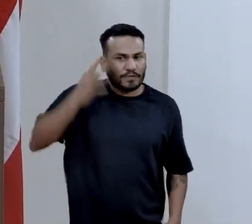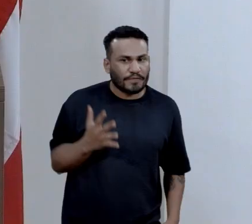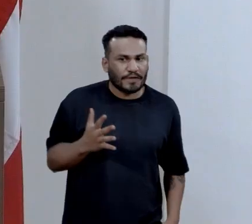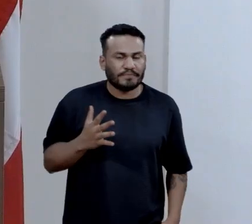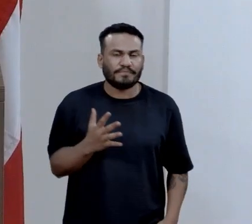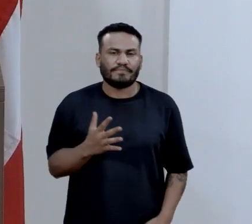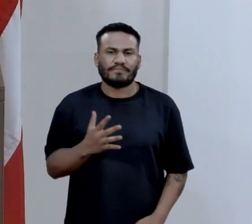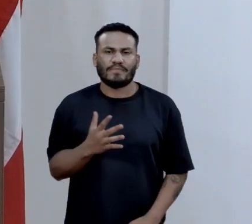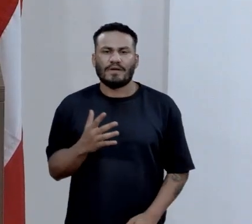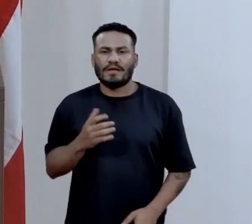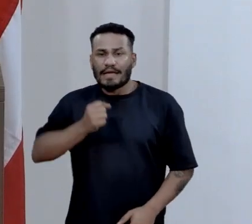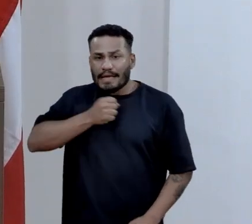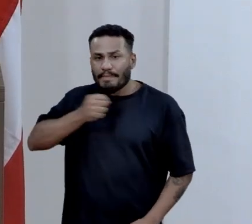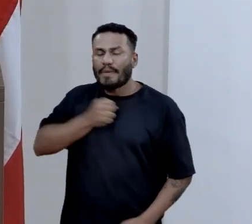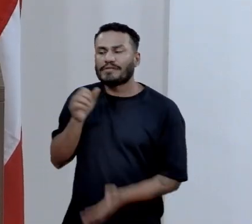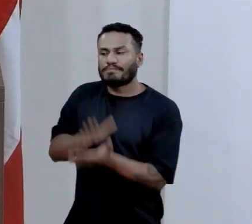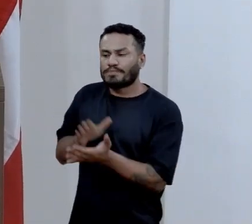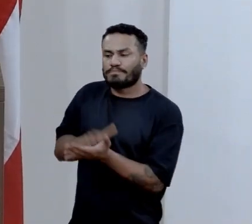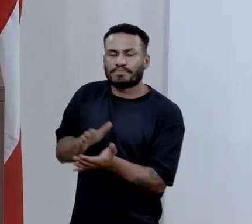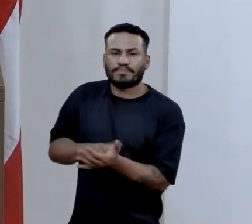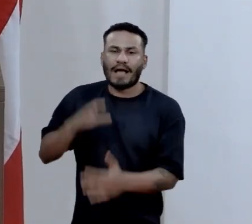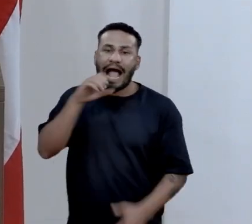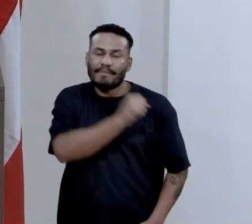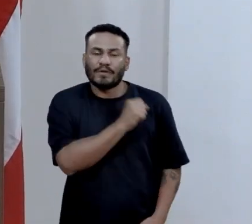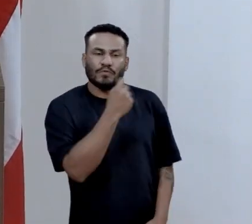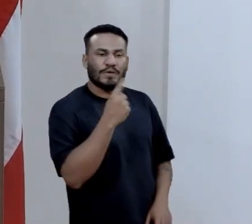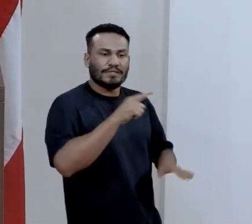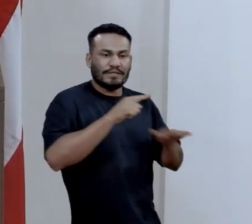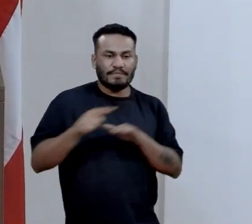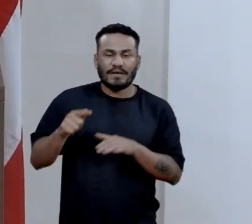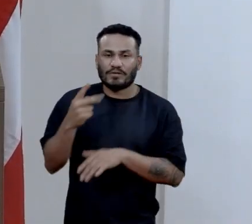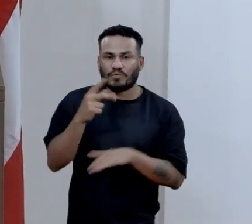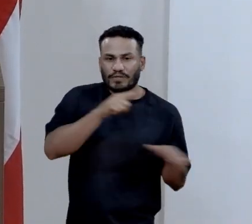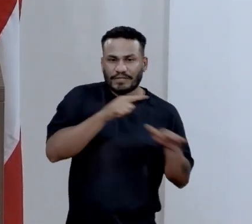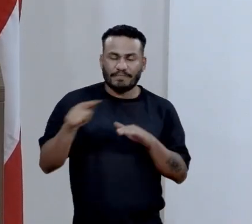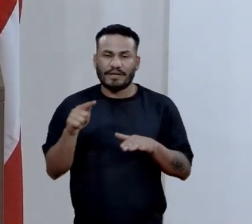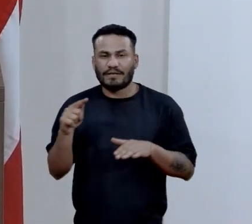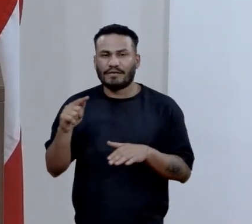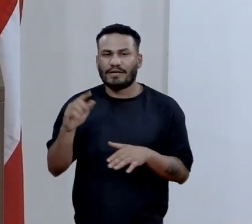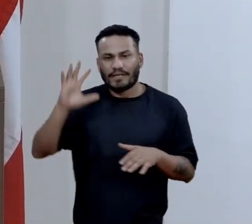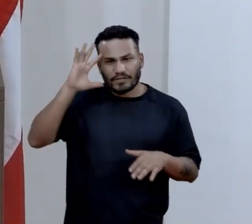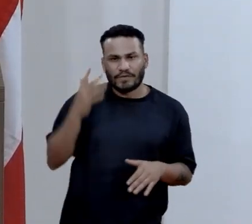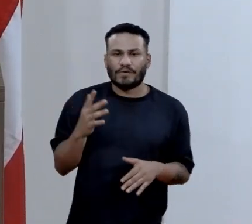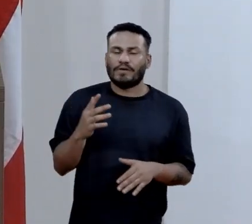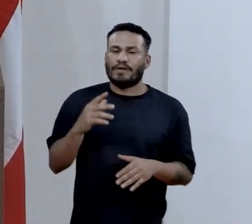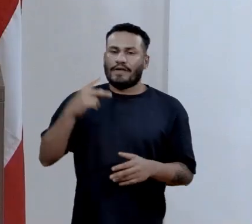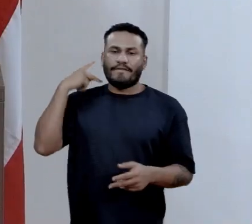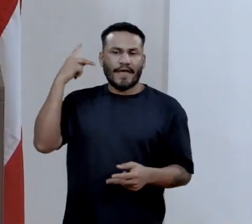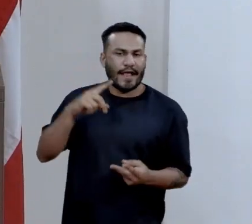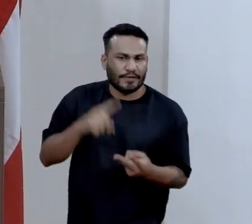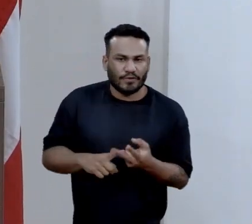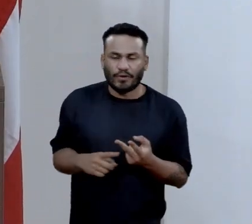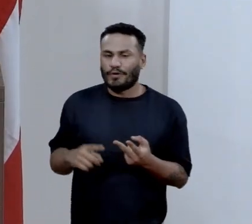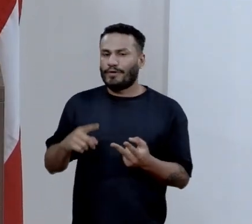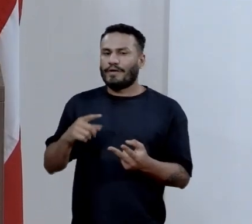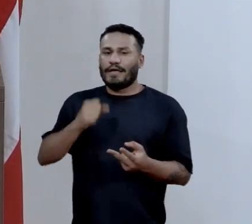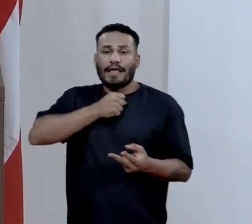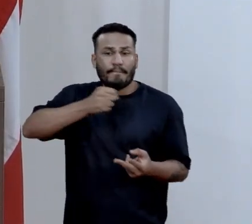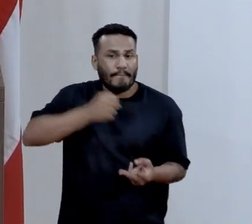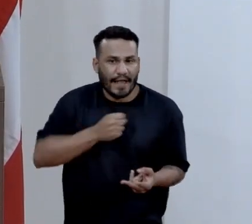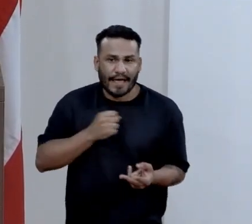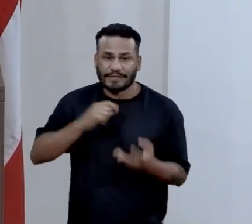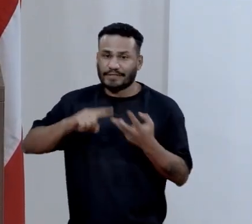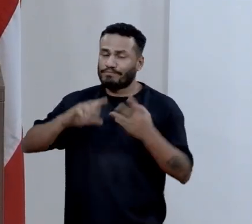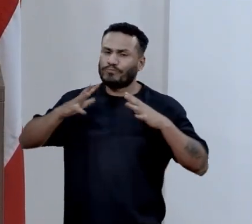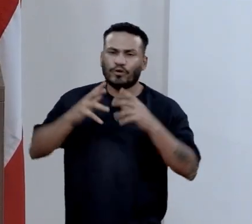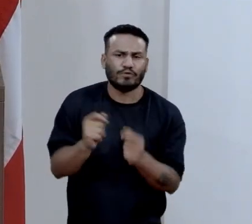resolvia. A imprensa batia, rapidinho, 1 semana, 2, resolvia. Esse governo, o vereador bate, a imprensa bate, todo mundo bate